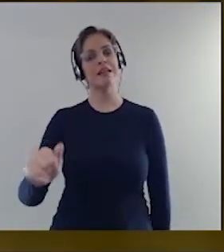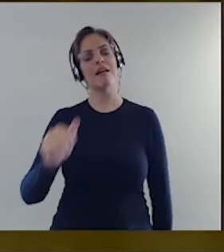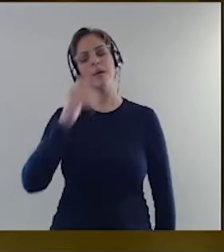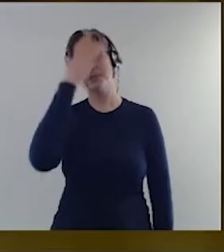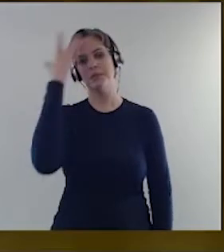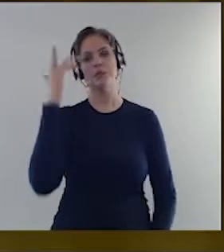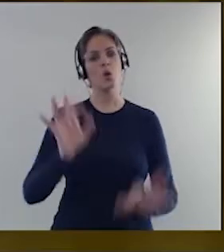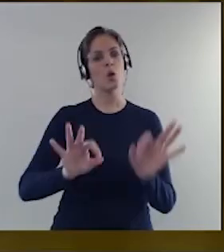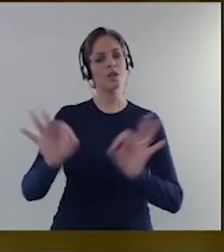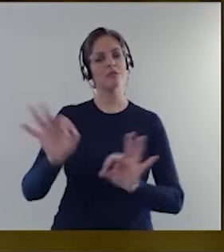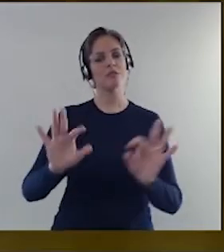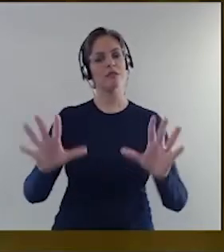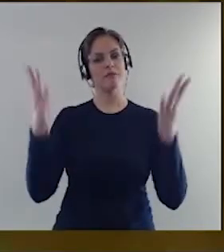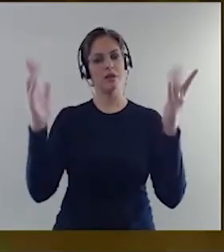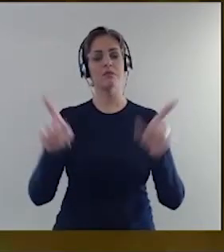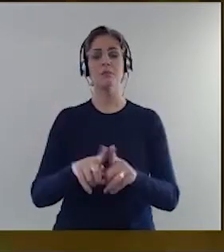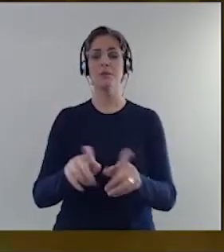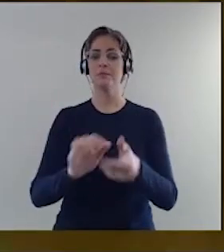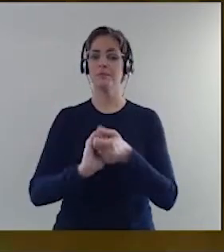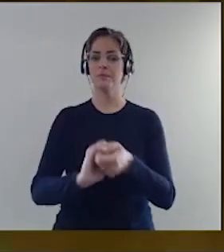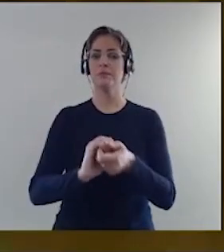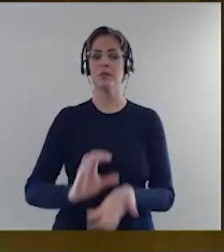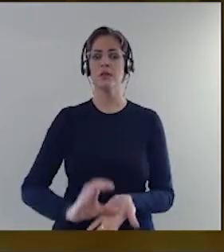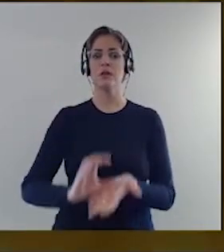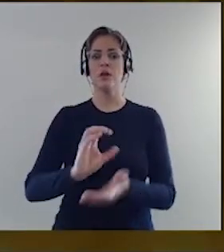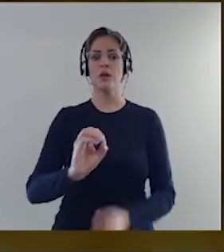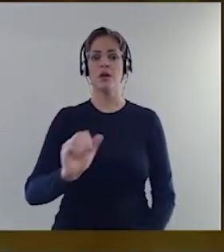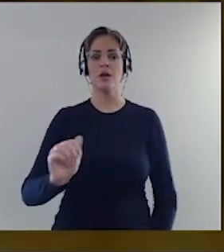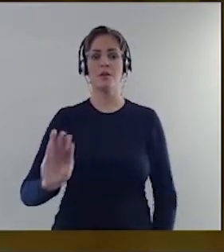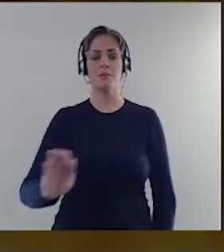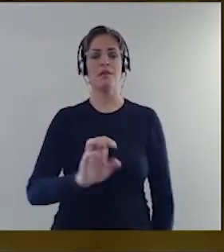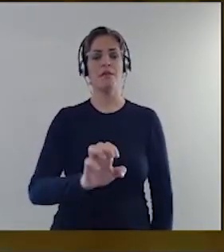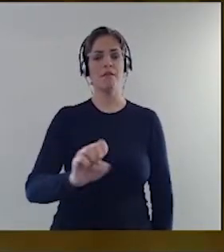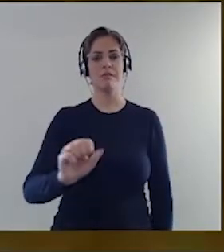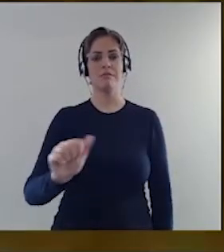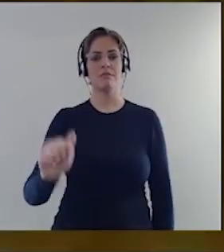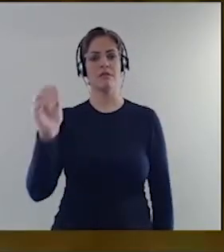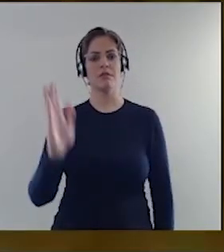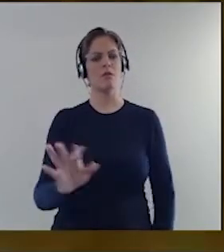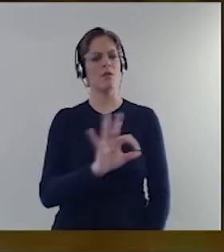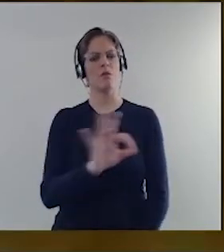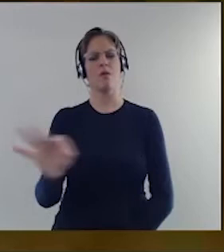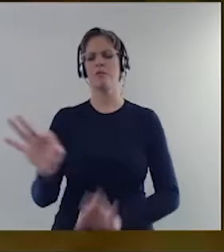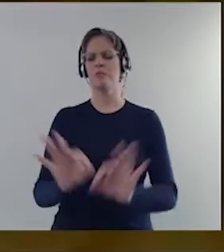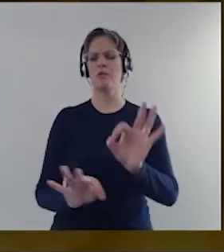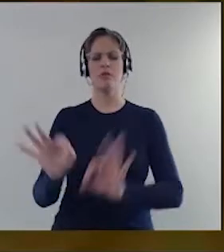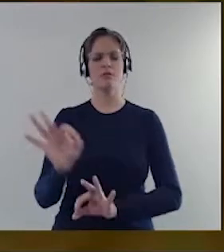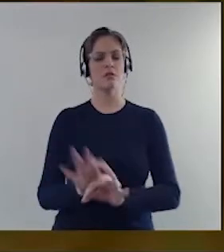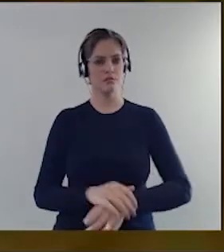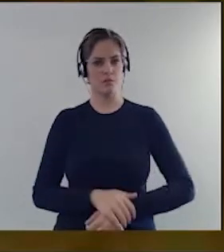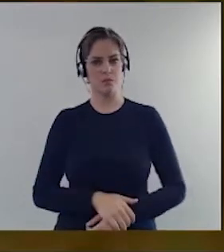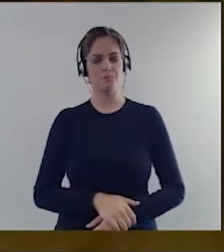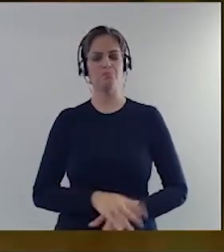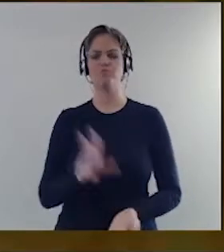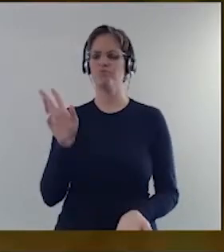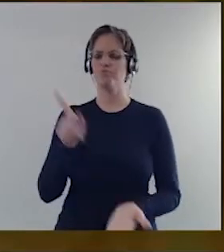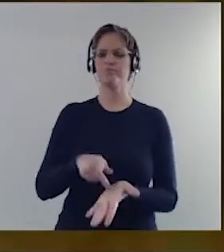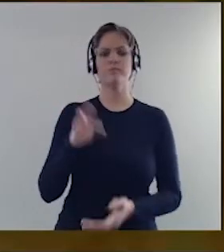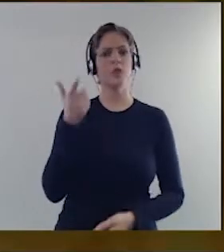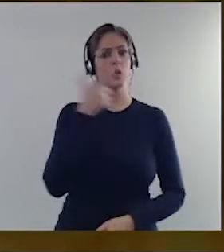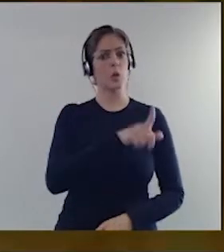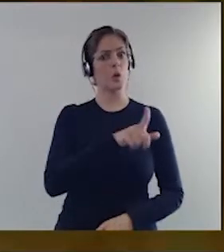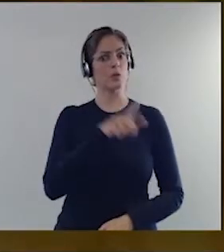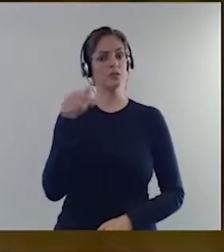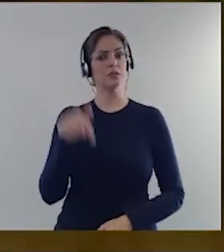do evento, ao Conselho Federal da OAB e à ESA Nacional pela excelente organização, por terem realmente conseguido